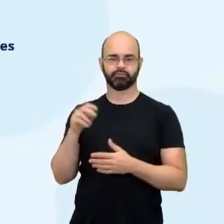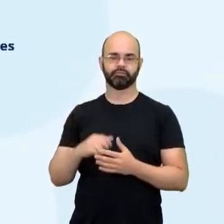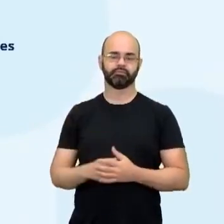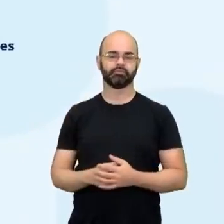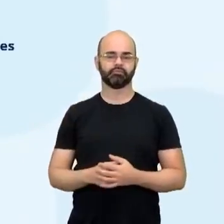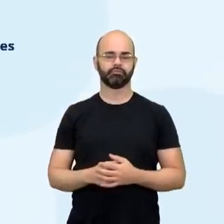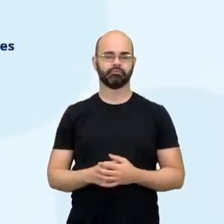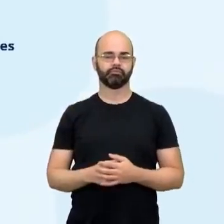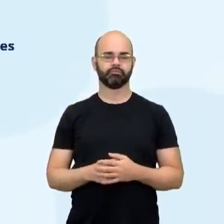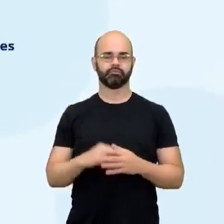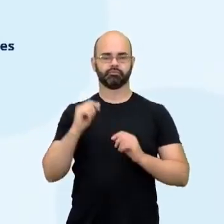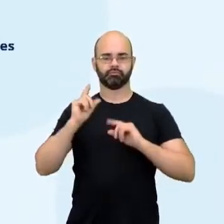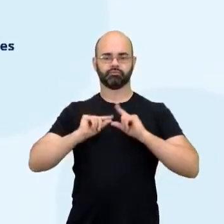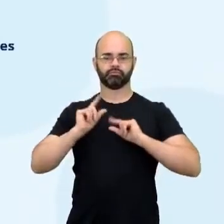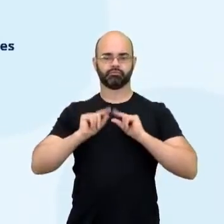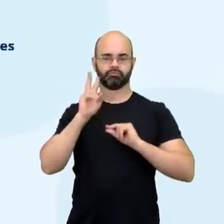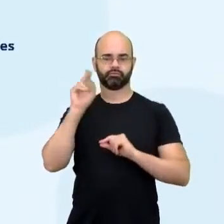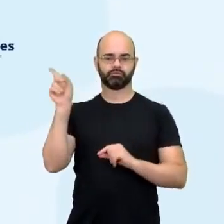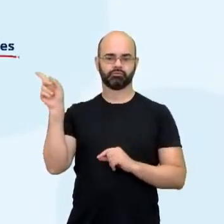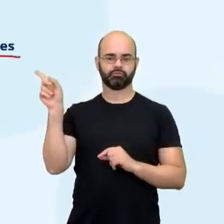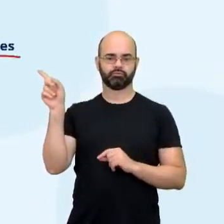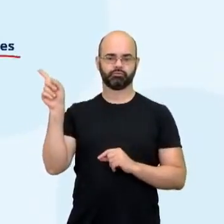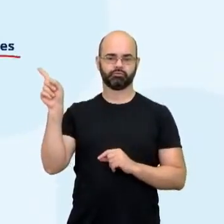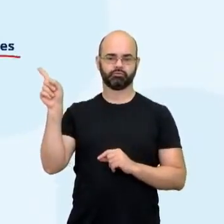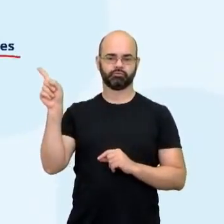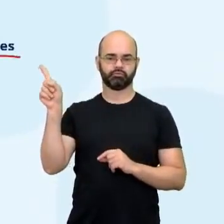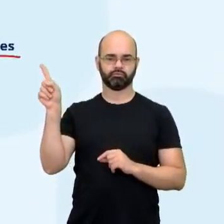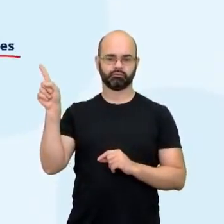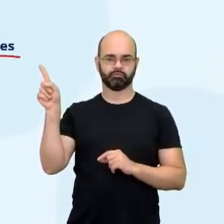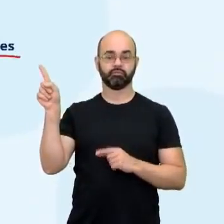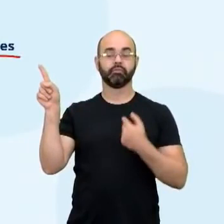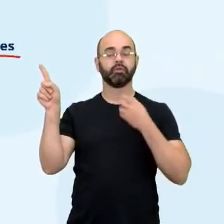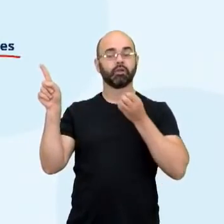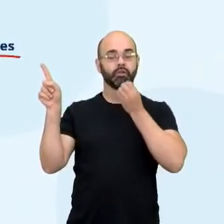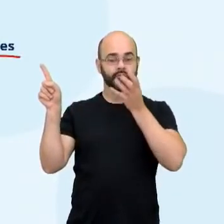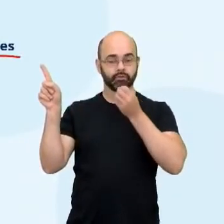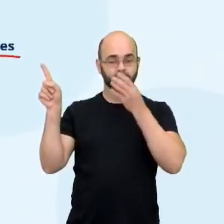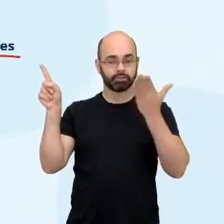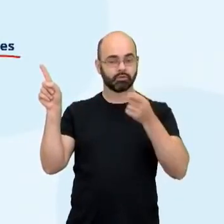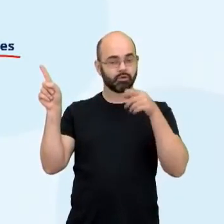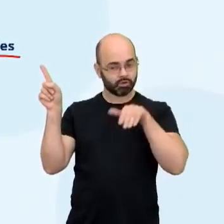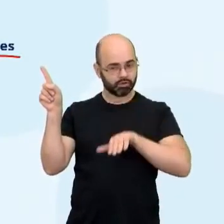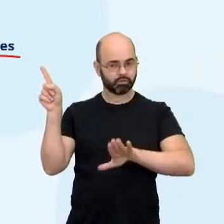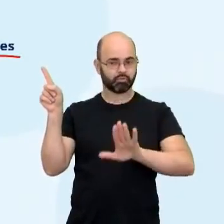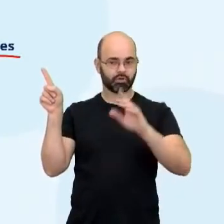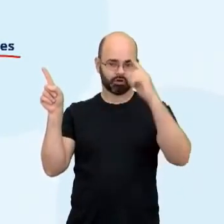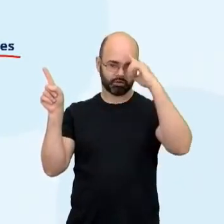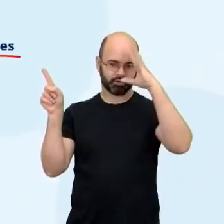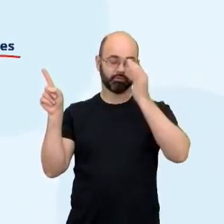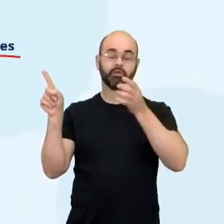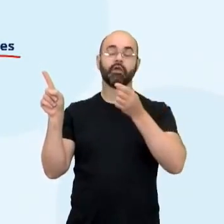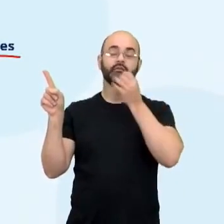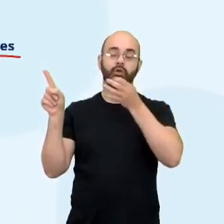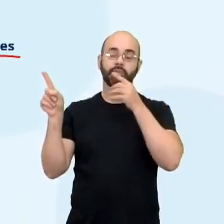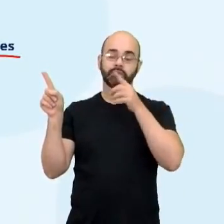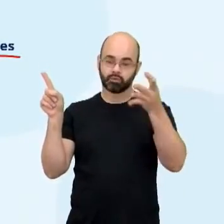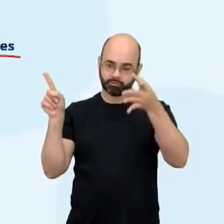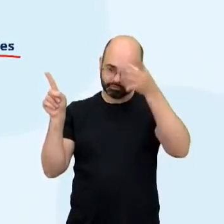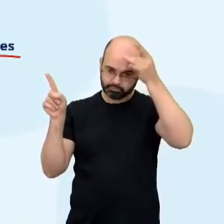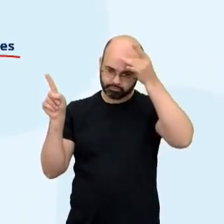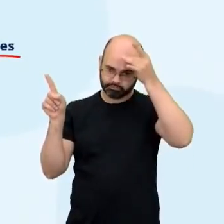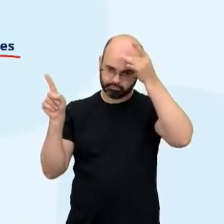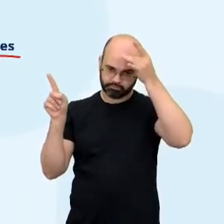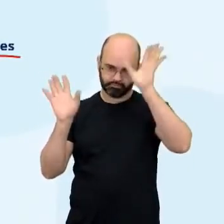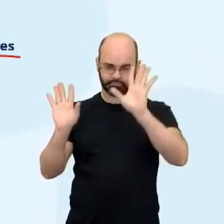acontece? Deixei um asterisco aqui para você guardar essas informações que a gente vai subir. Então vamos lá. A primeira dela aqui, eu